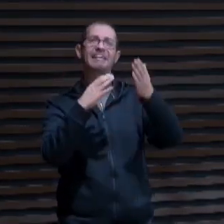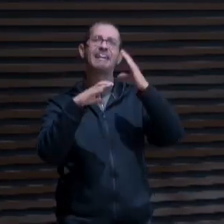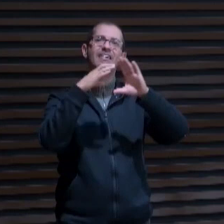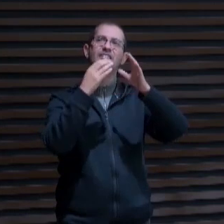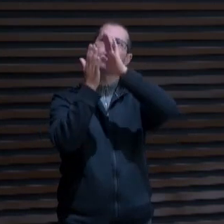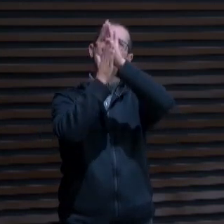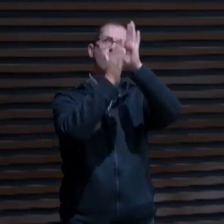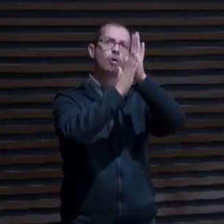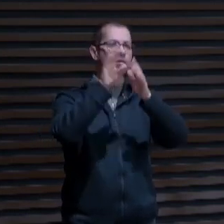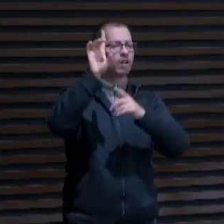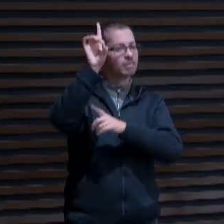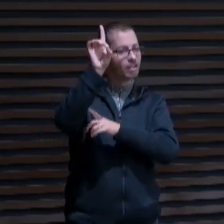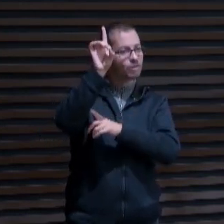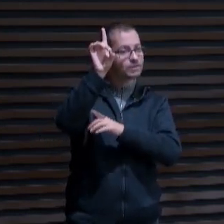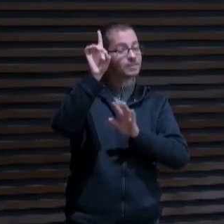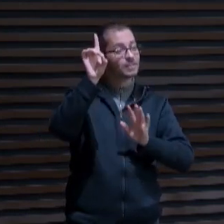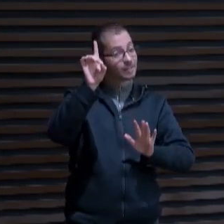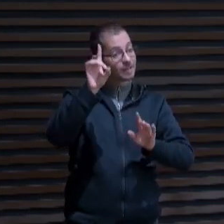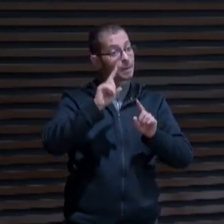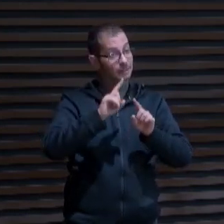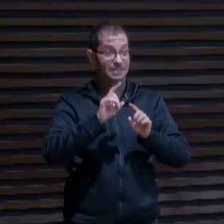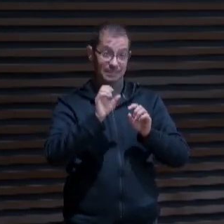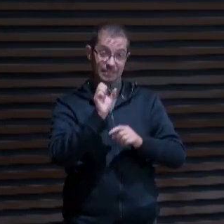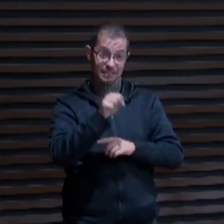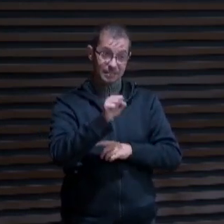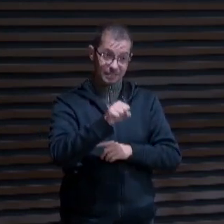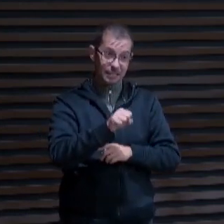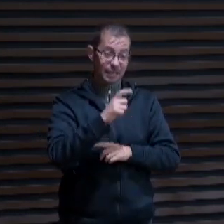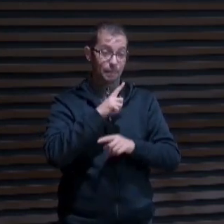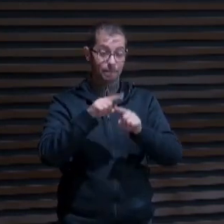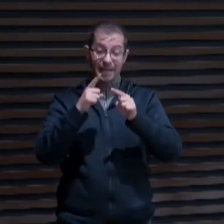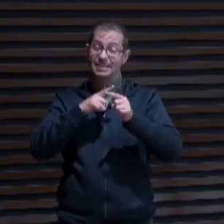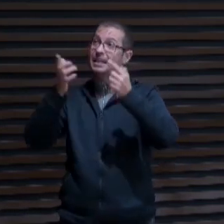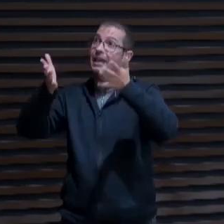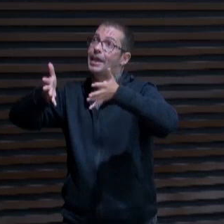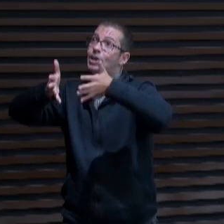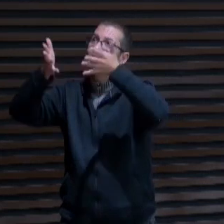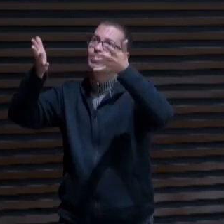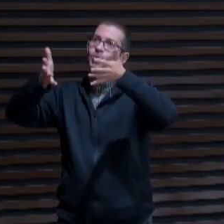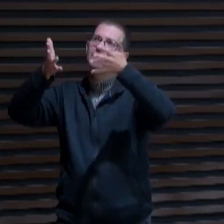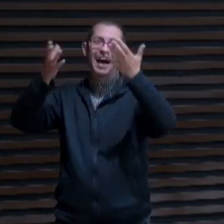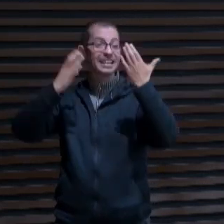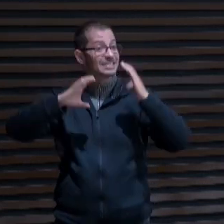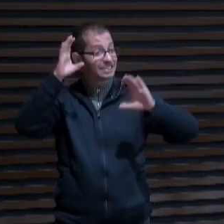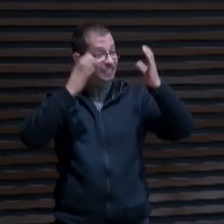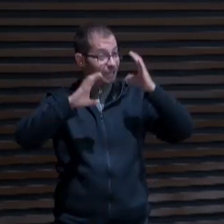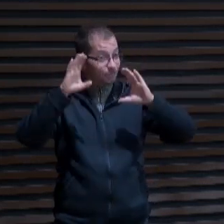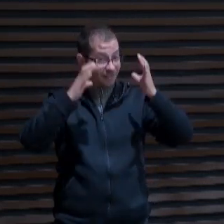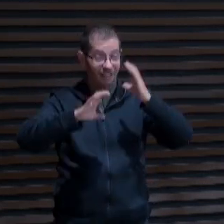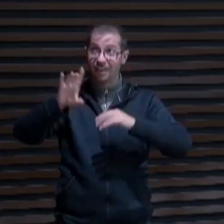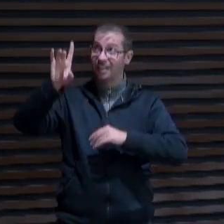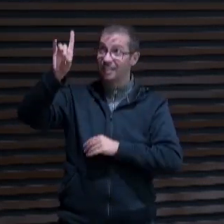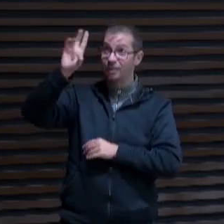ao Senhor, e de fato, sem dúvida alguma, exultar, celebrar ao Senhor, como